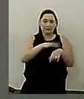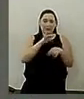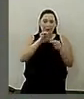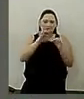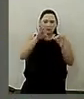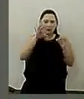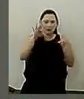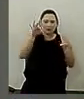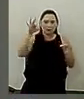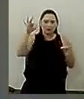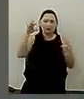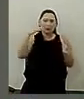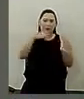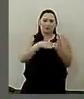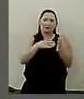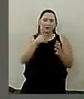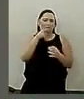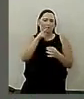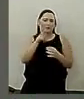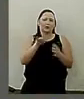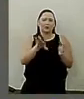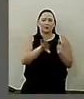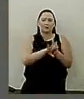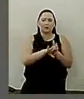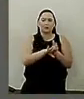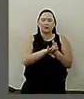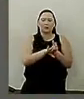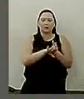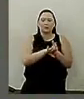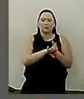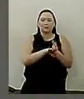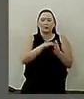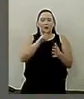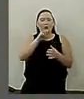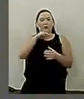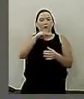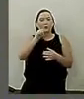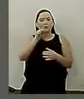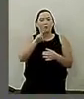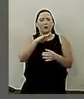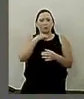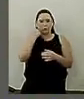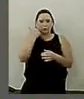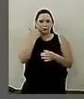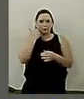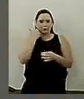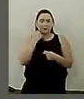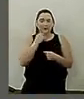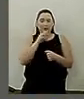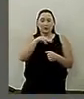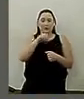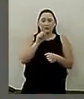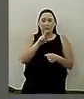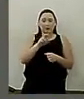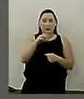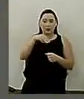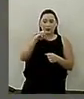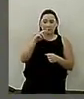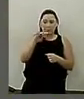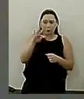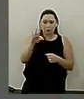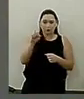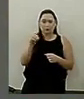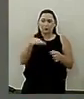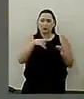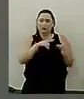mais para baixo até chegar no Mar Morto. Ali no Mar Morto, o Rio